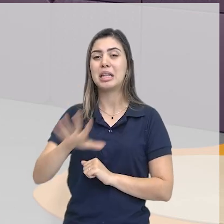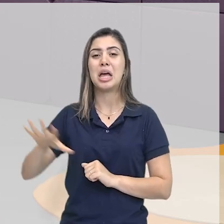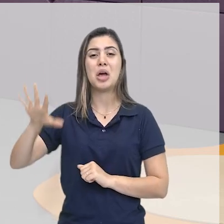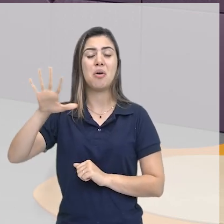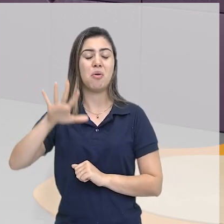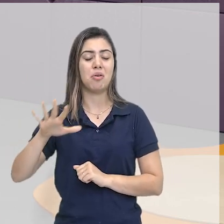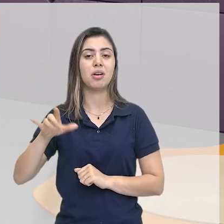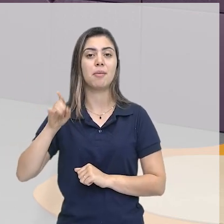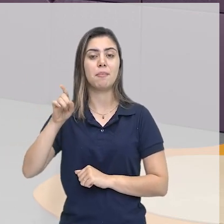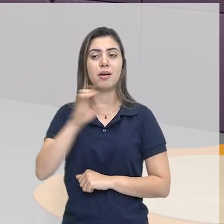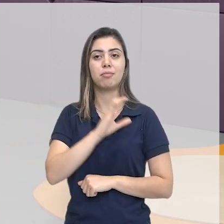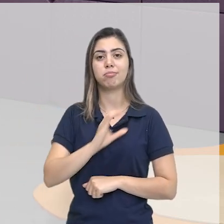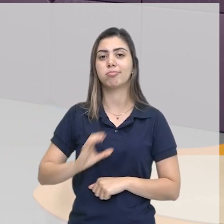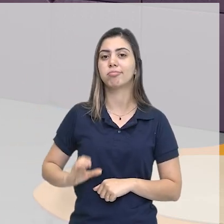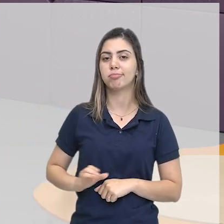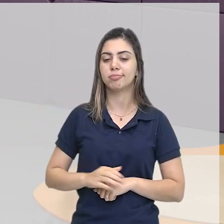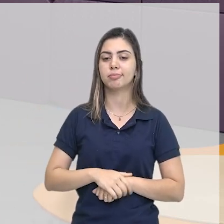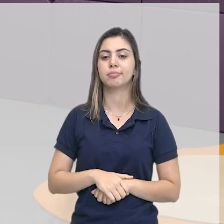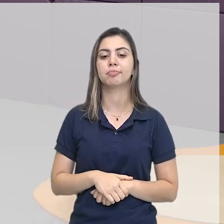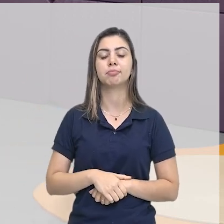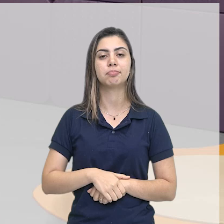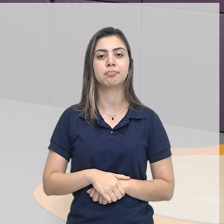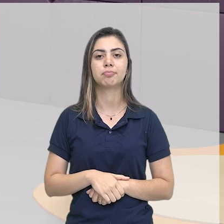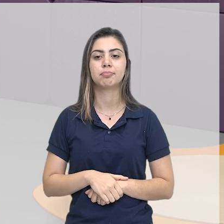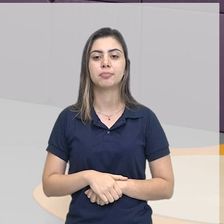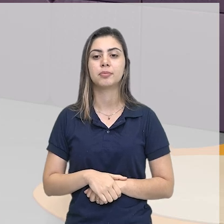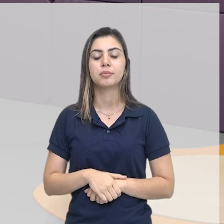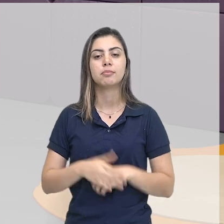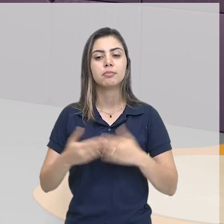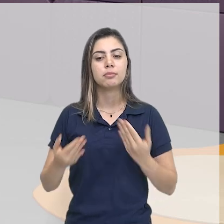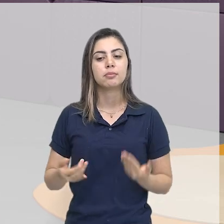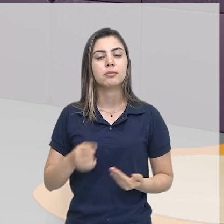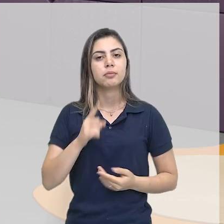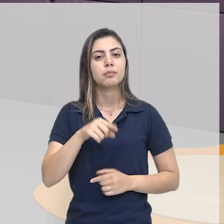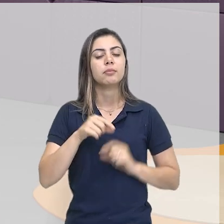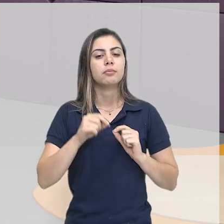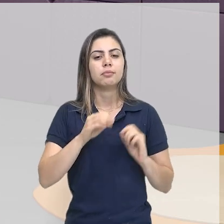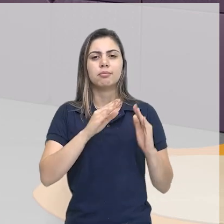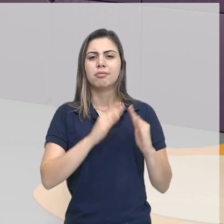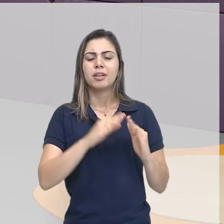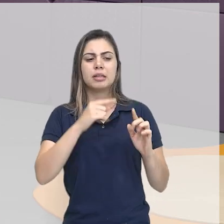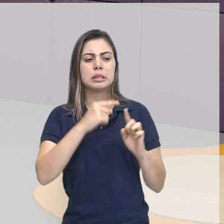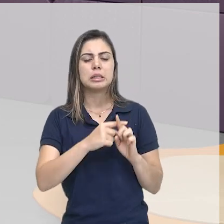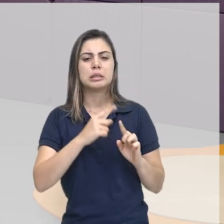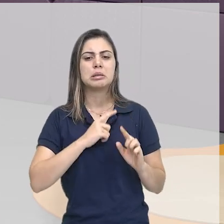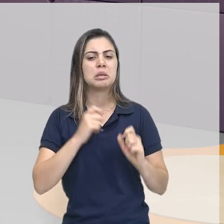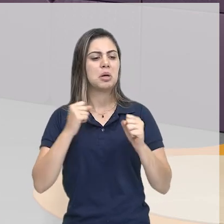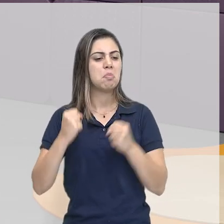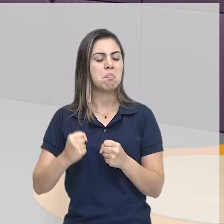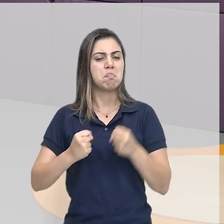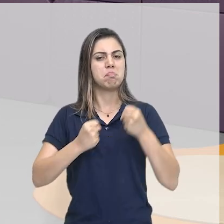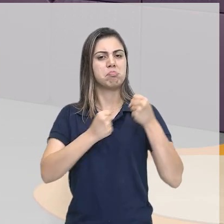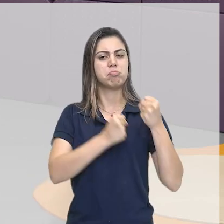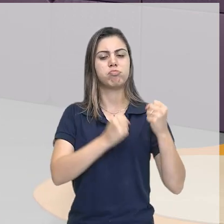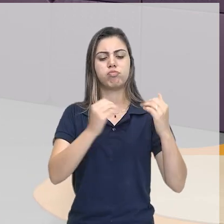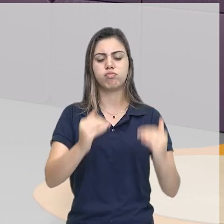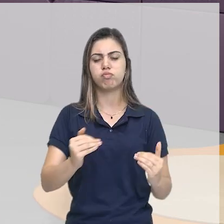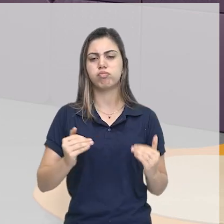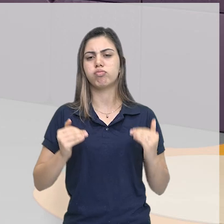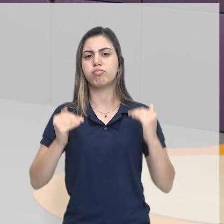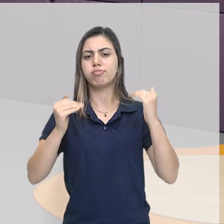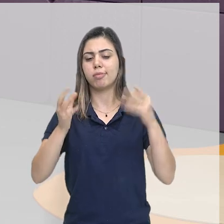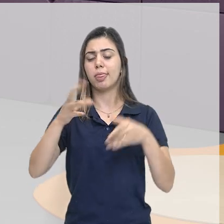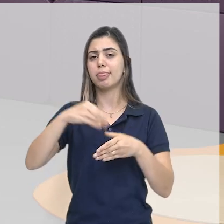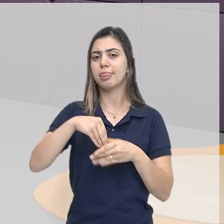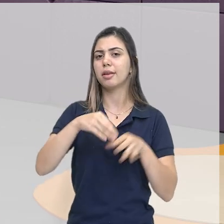cristã, tornando-se, né, a instituição mais forte dentro desse sistema